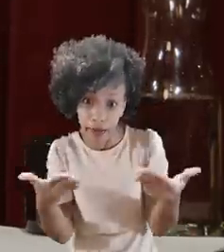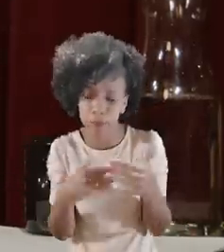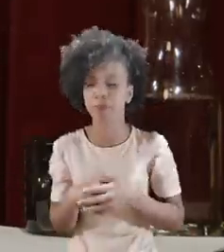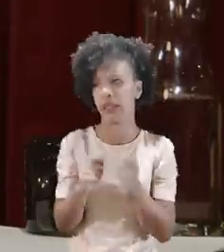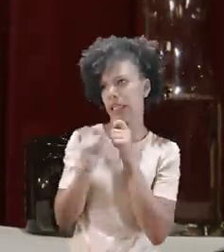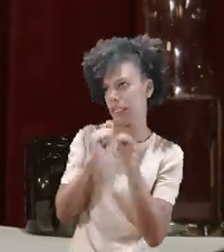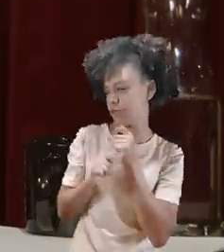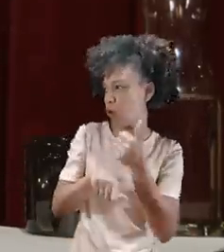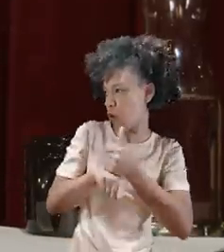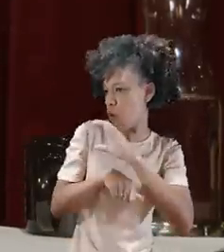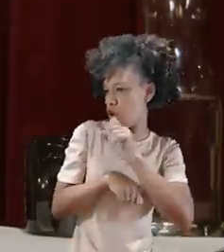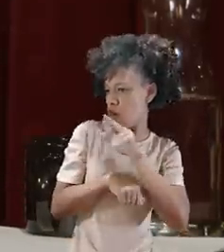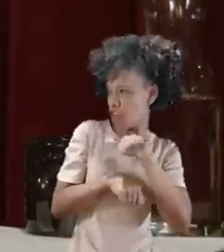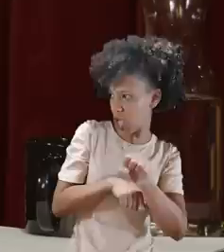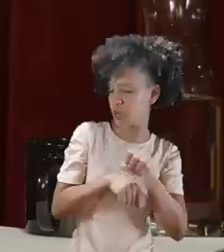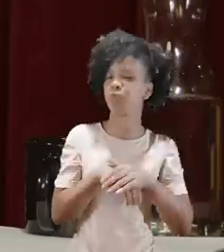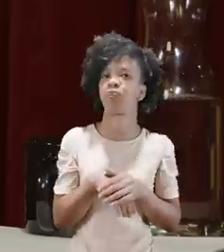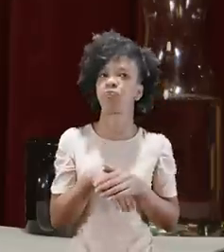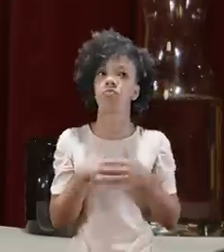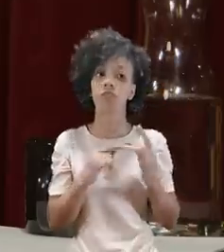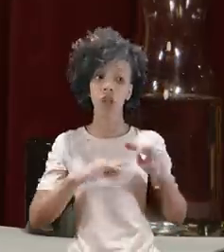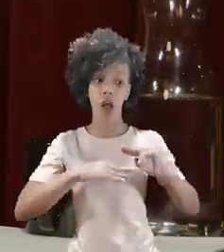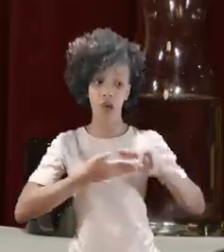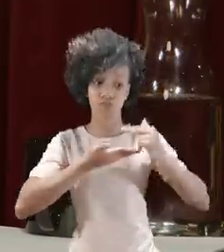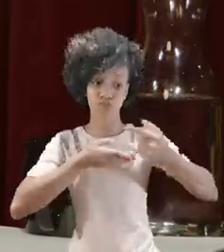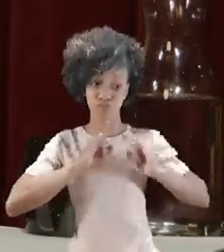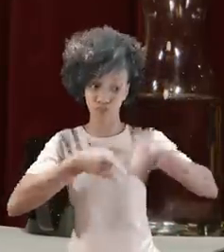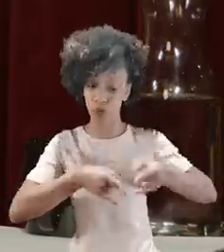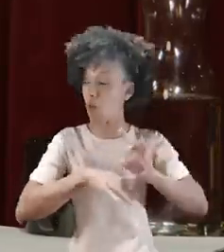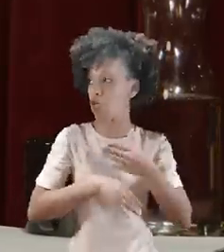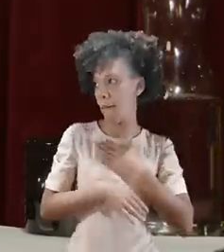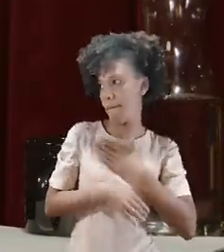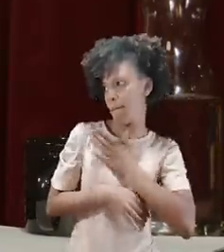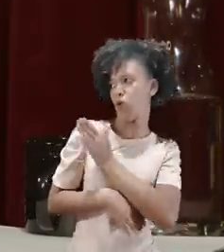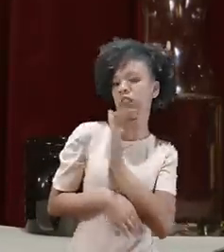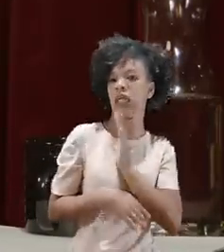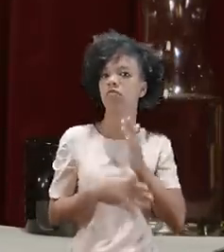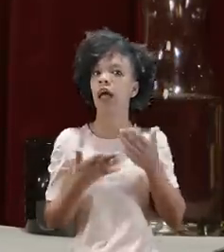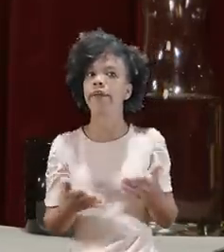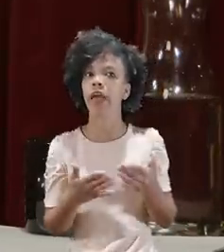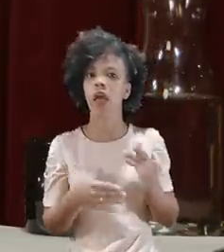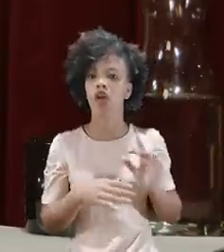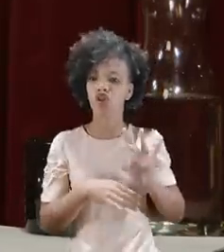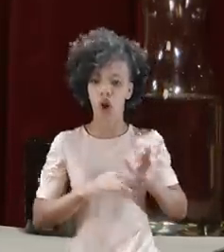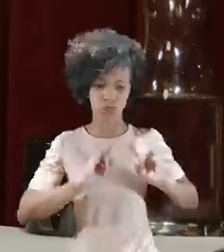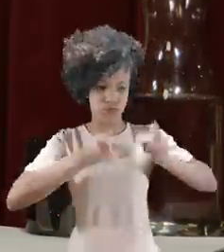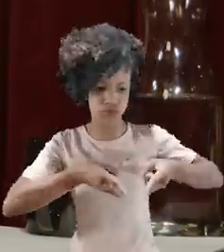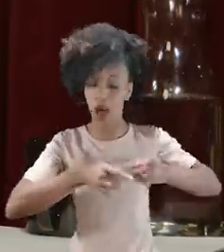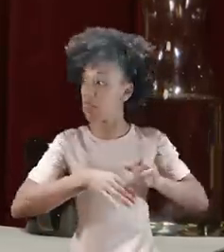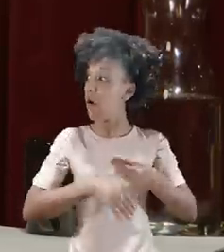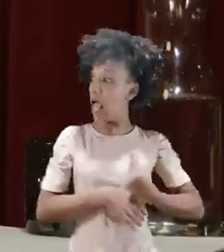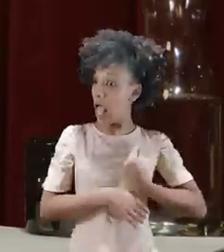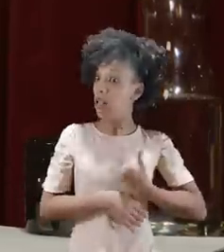vendo aqui a gente entrevista aqui um coveiro eu descobri pelo governo que ele não é só um cara que obviamente o meu preconceito de Mariana acharem terra não ele